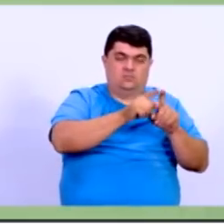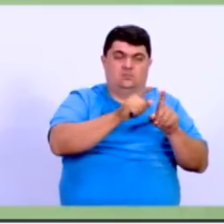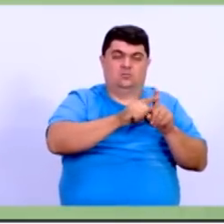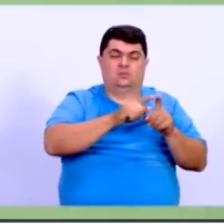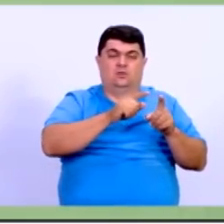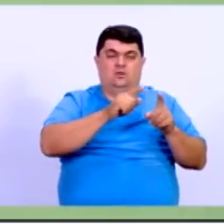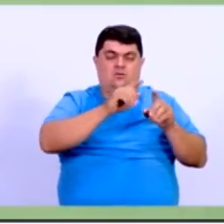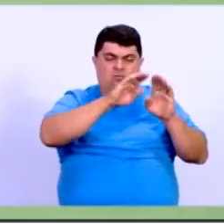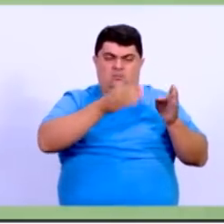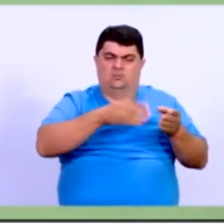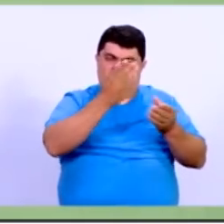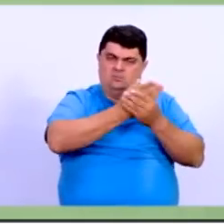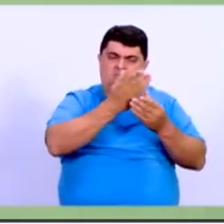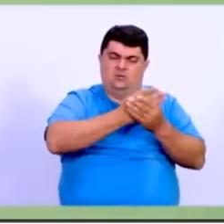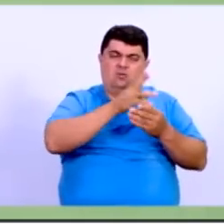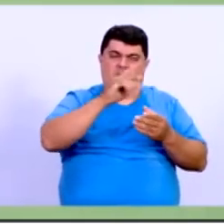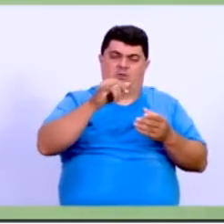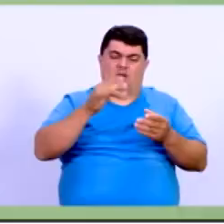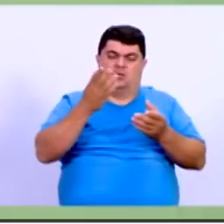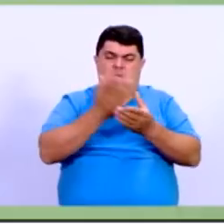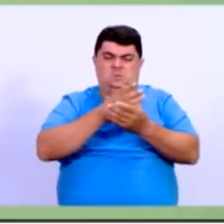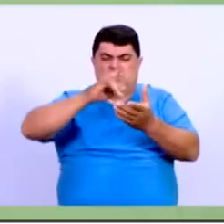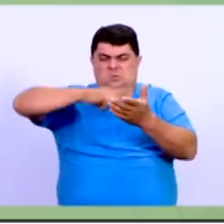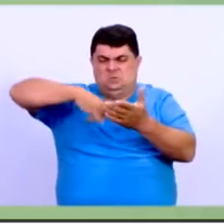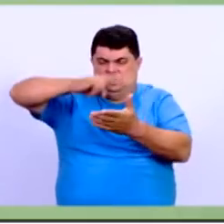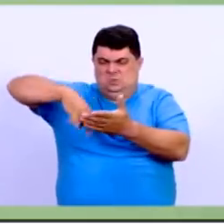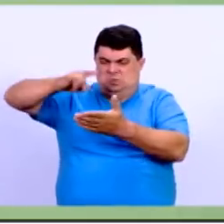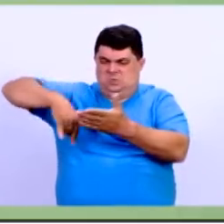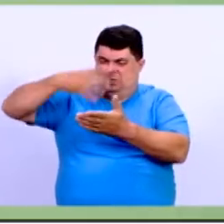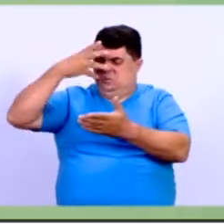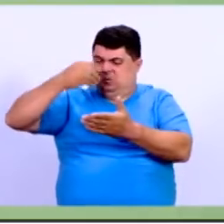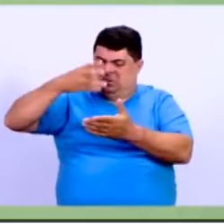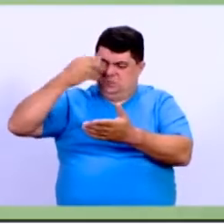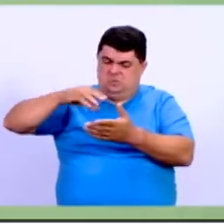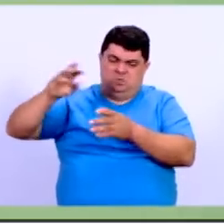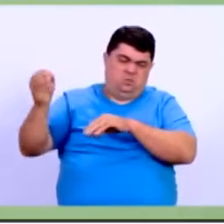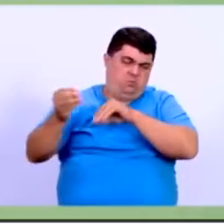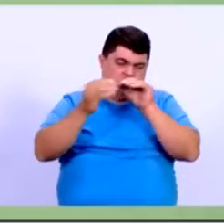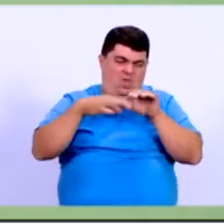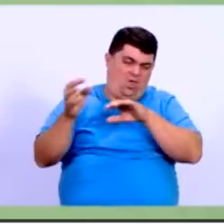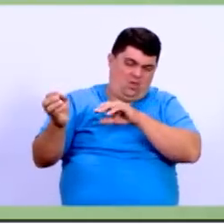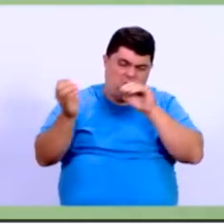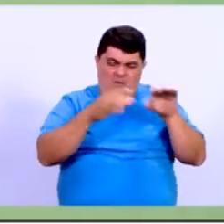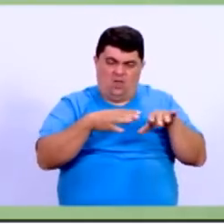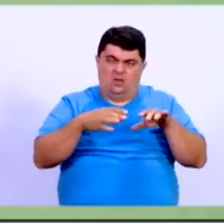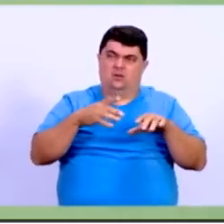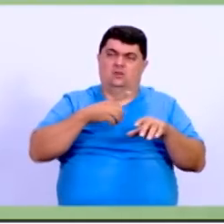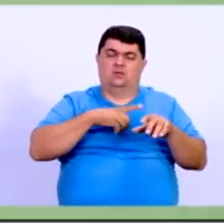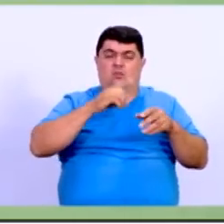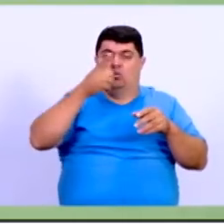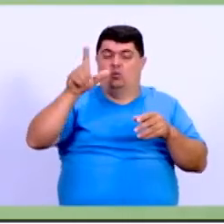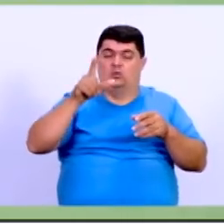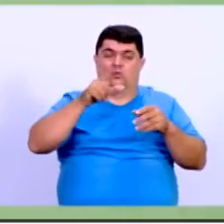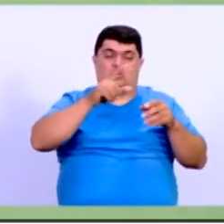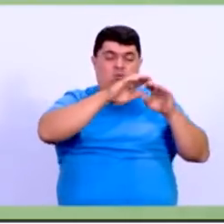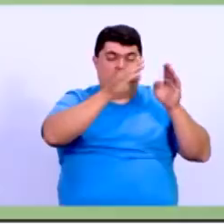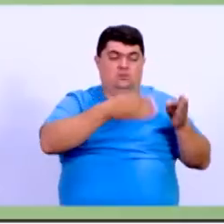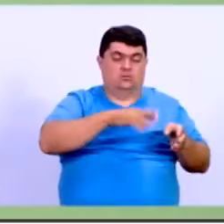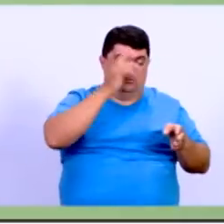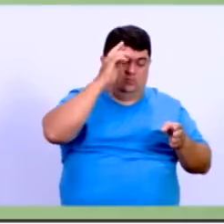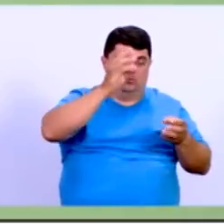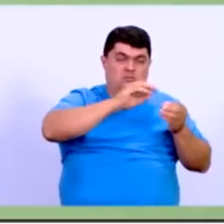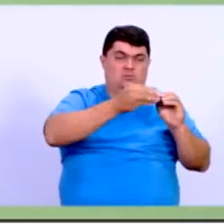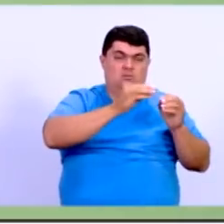disponibilizar o compartilhamento de arquivos, pastas, documentos numa empresa, né? Nós temos um servidor de banco de dados, que vai disponibilizar